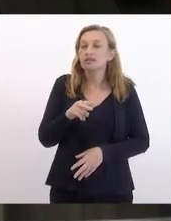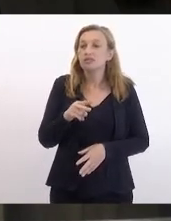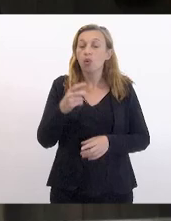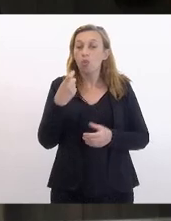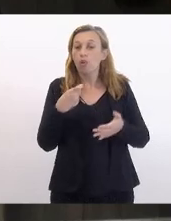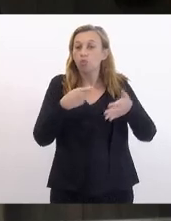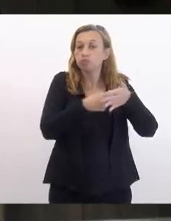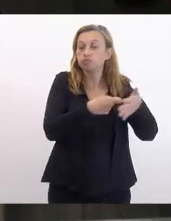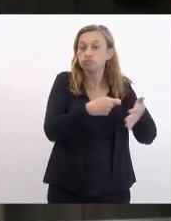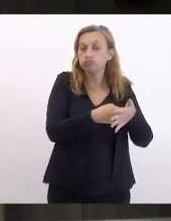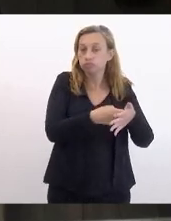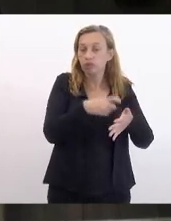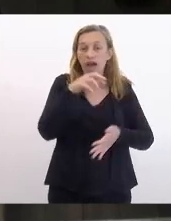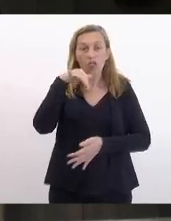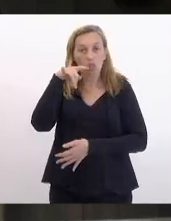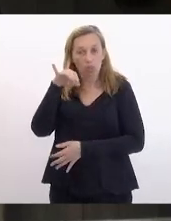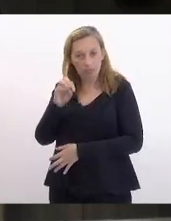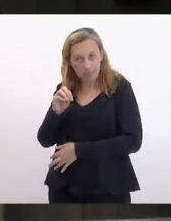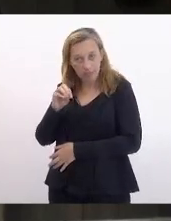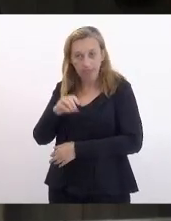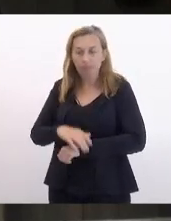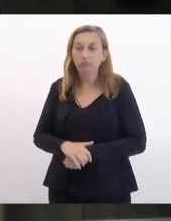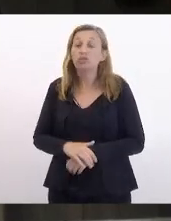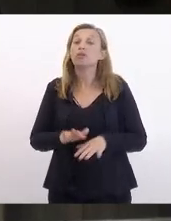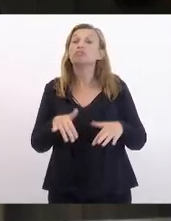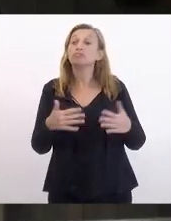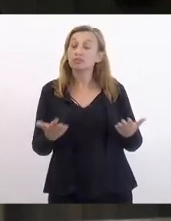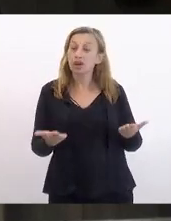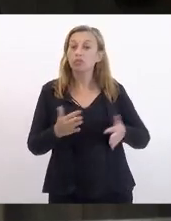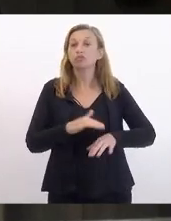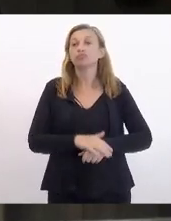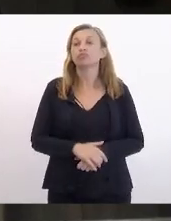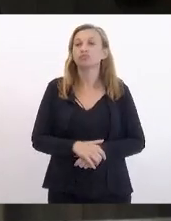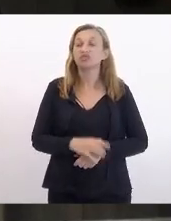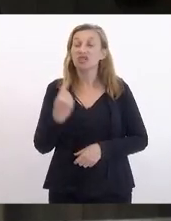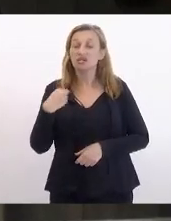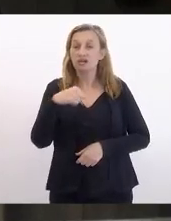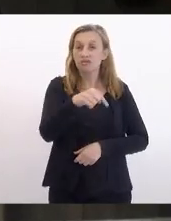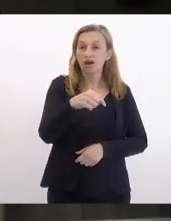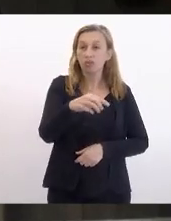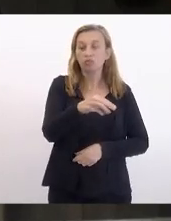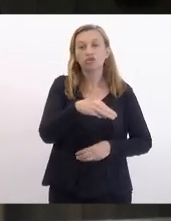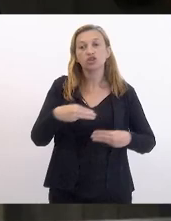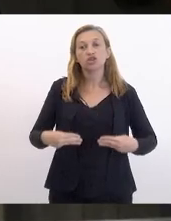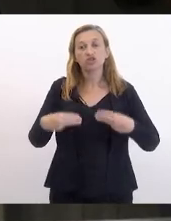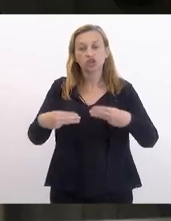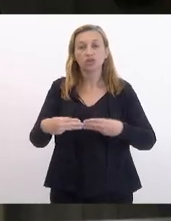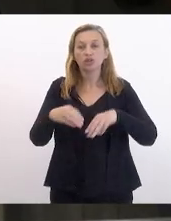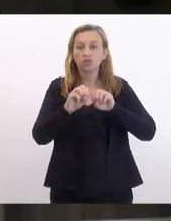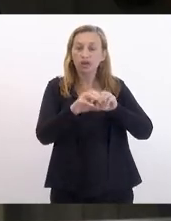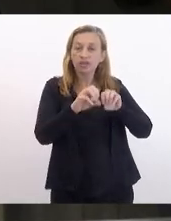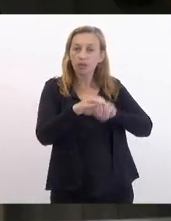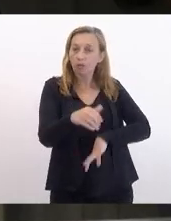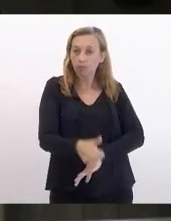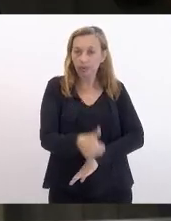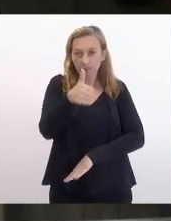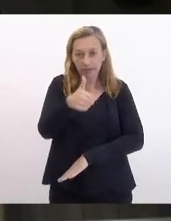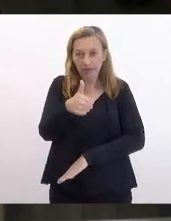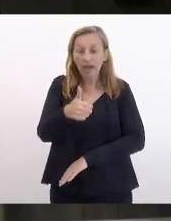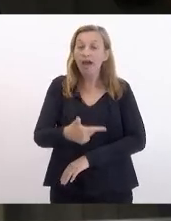uma denúncia anônima que se dirija ao Ministério da Educação essa primeira coisa